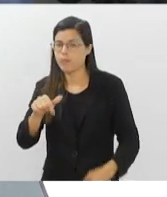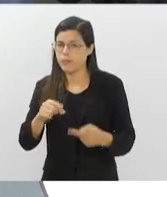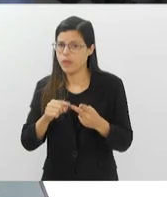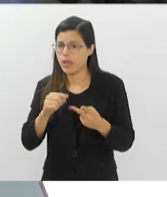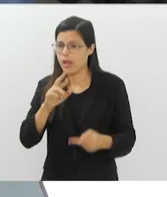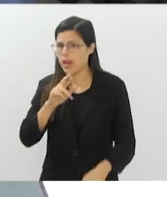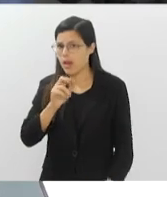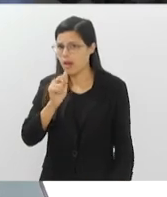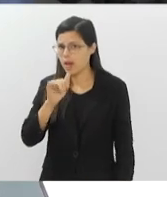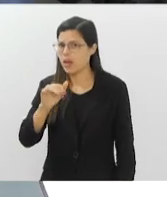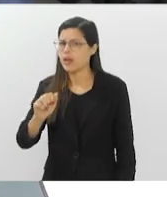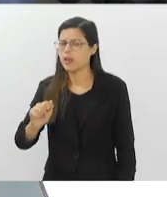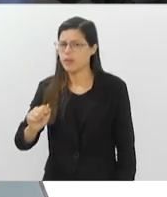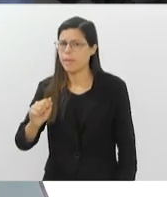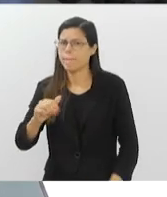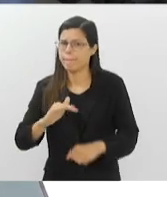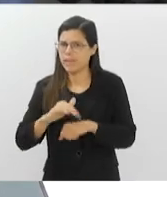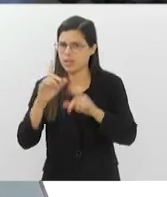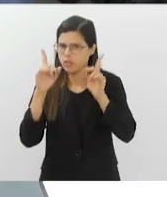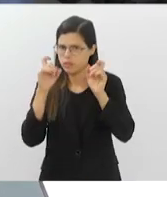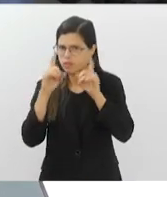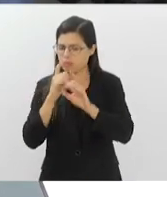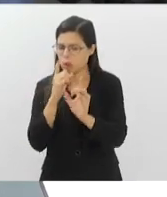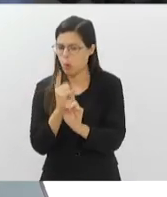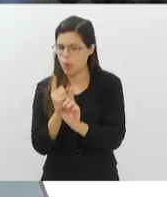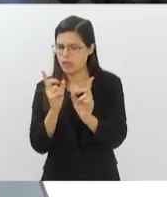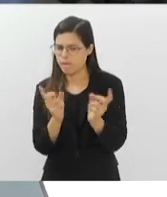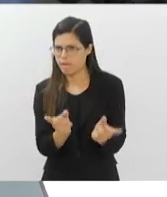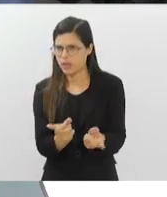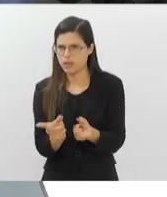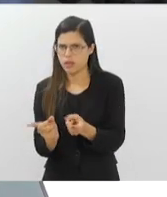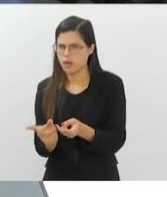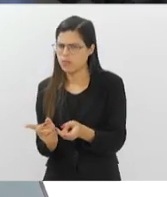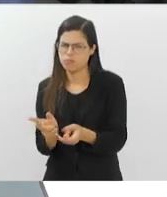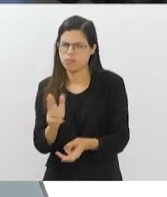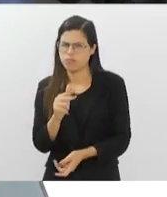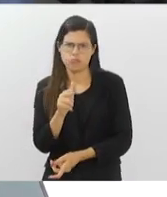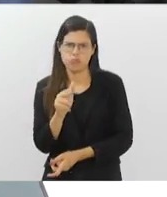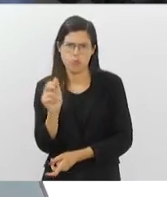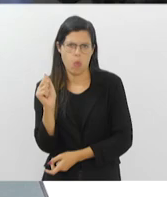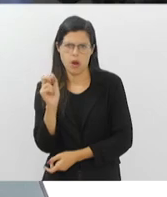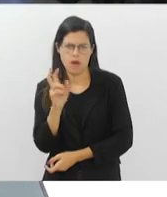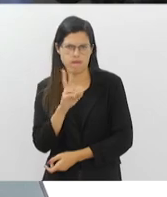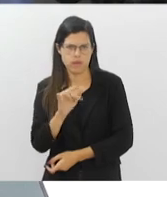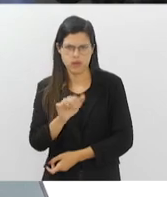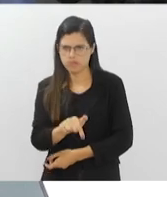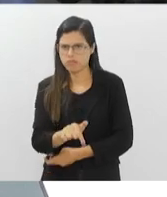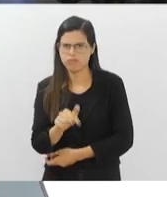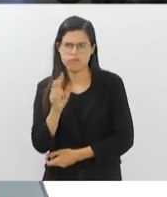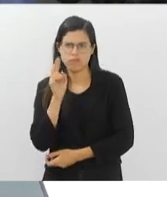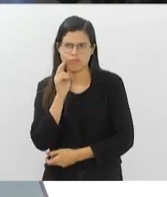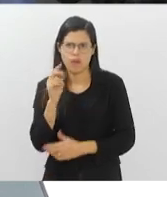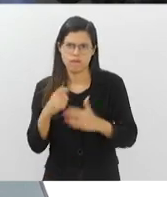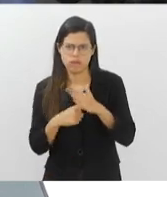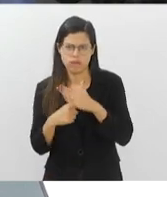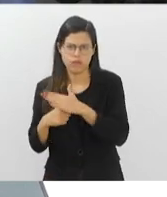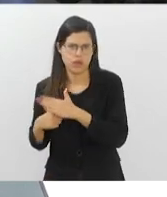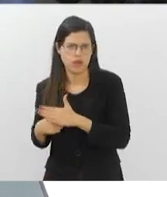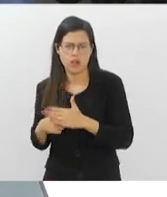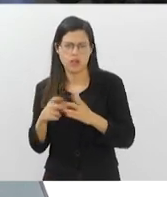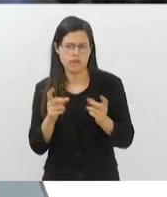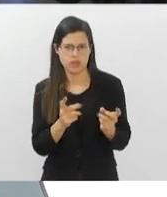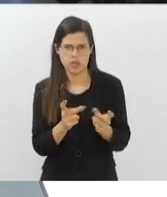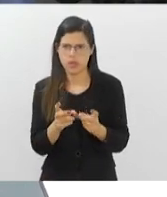Eu confesso que é difícil. Eu, por exemplo, nunca vi vendendo RAI nas peixarias da feira. Não quer dizer que não tenha, eu nunca